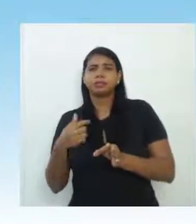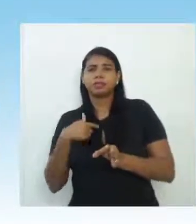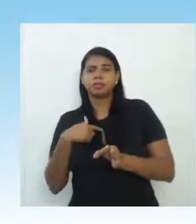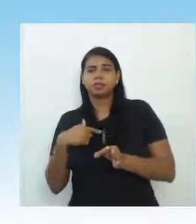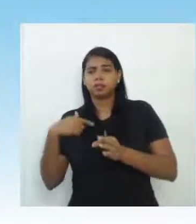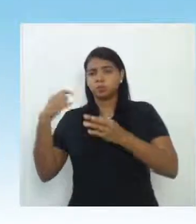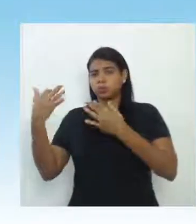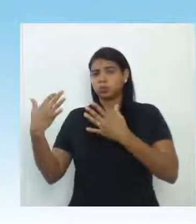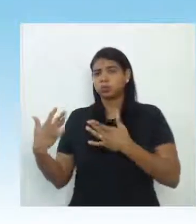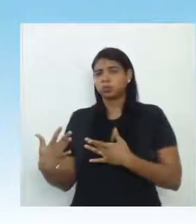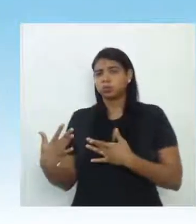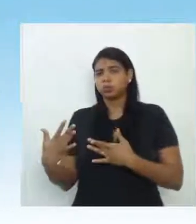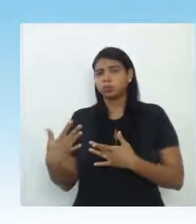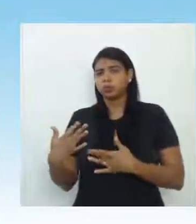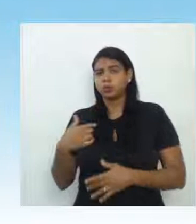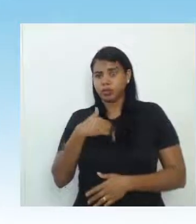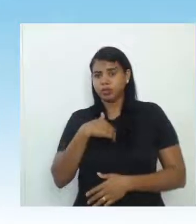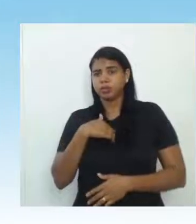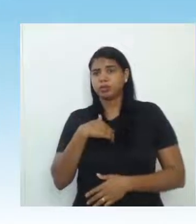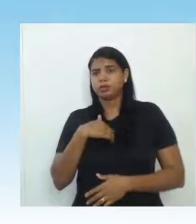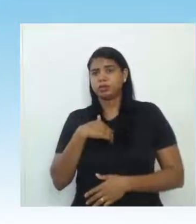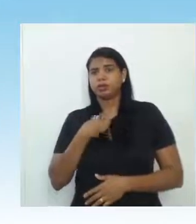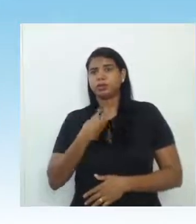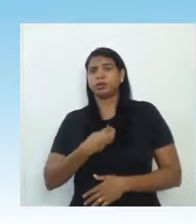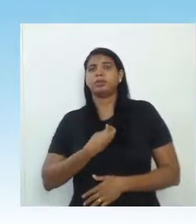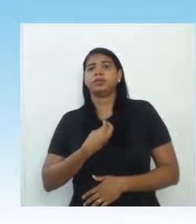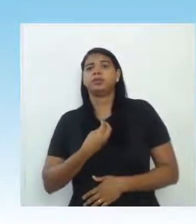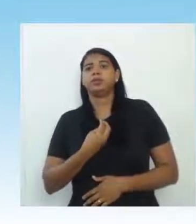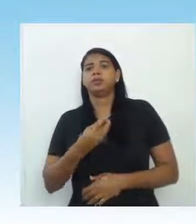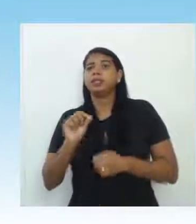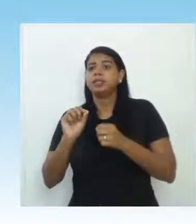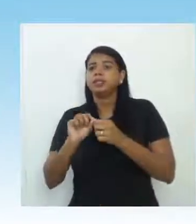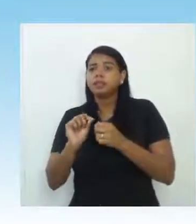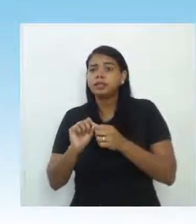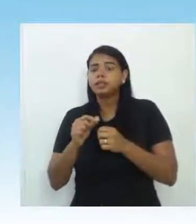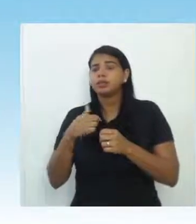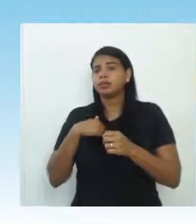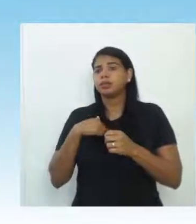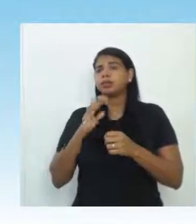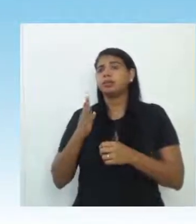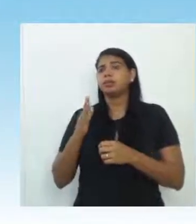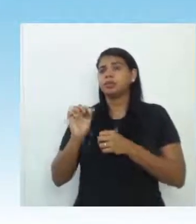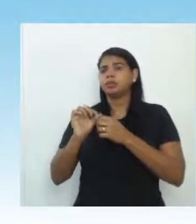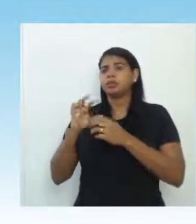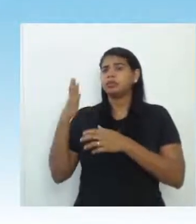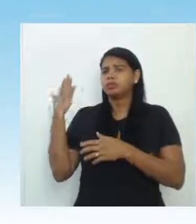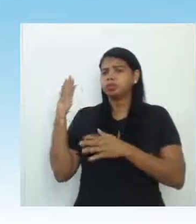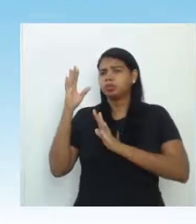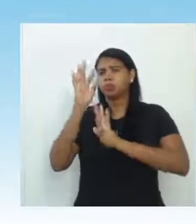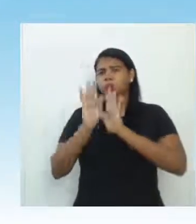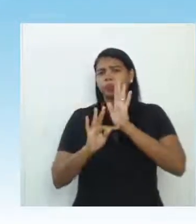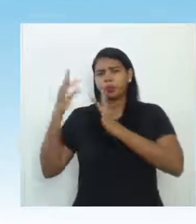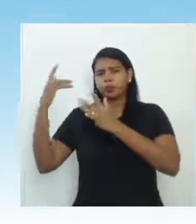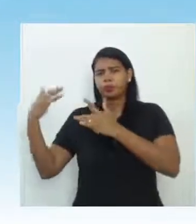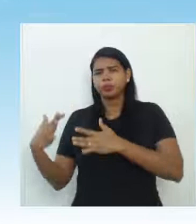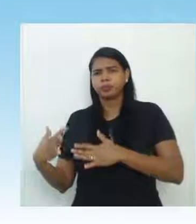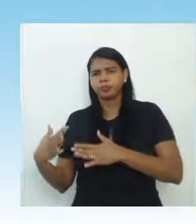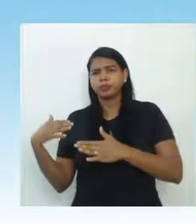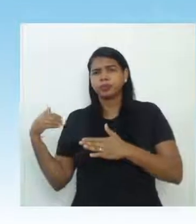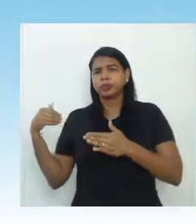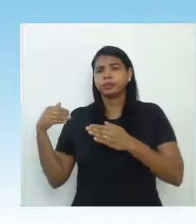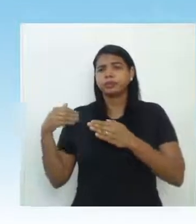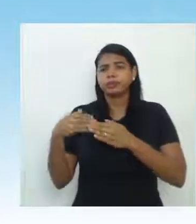dizer? Aquilo que me cabe, né? Isso, e dever, o que eu tenho que fazer. Então, o que eu fiz, certo, no texto que eu falei, que eu ultrapassei o